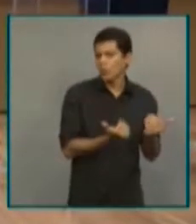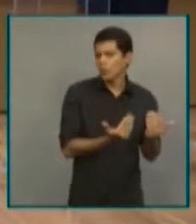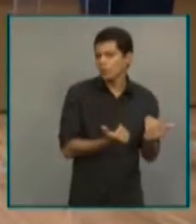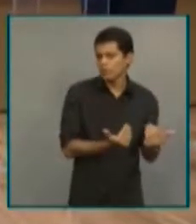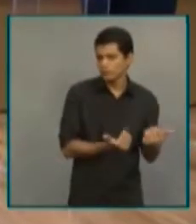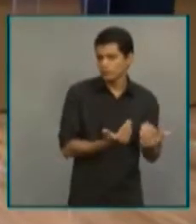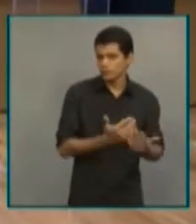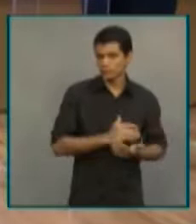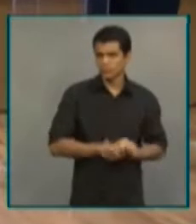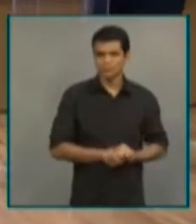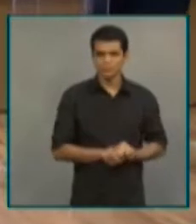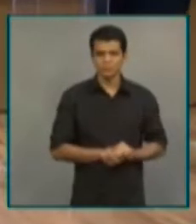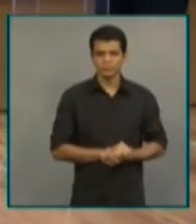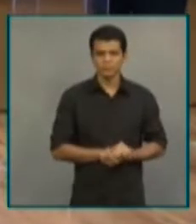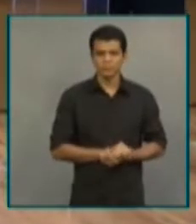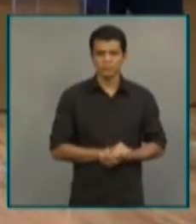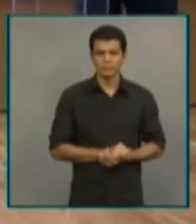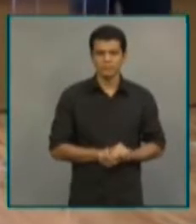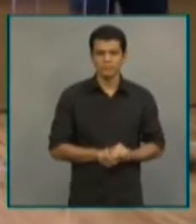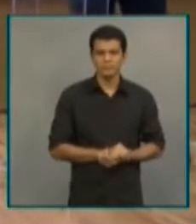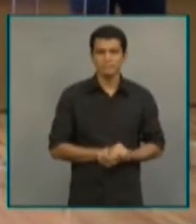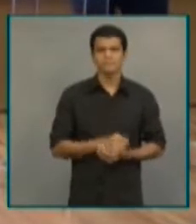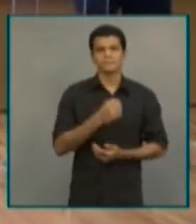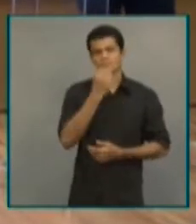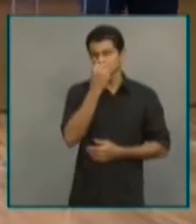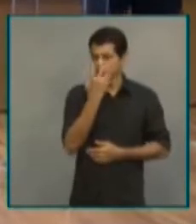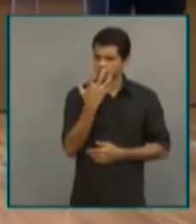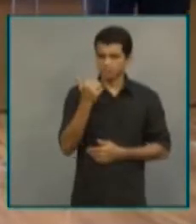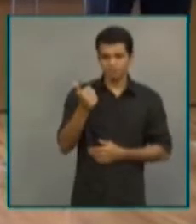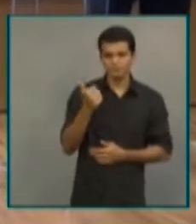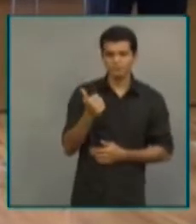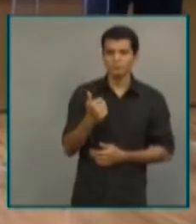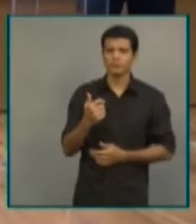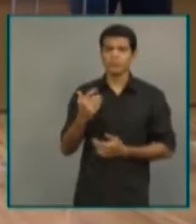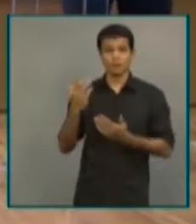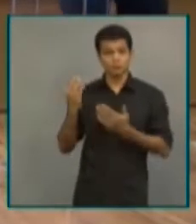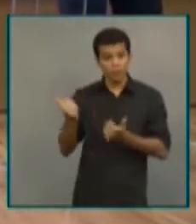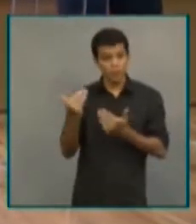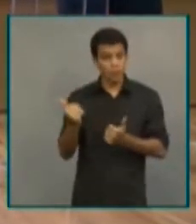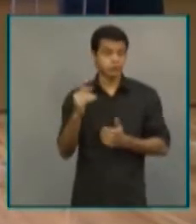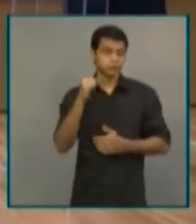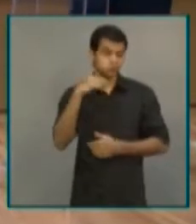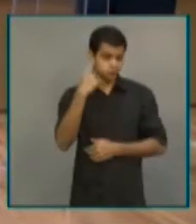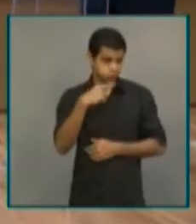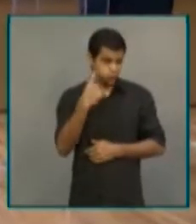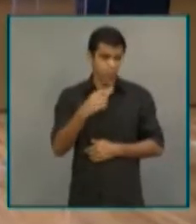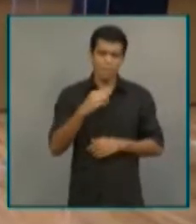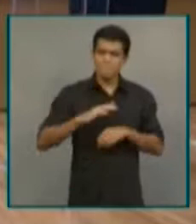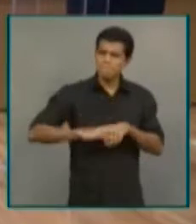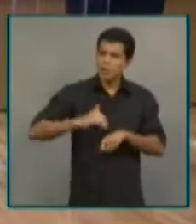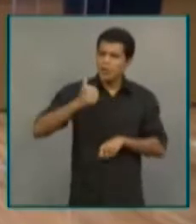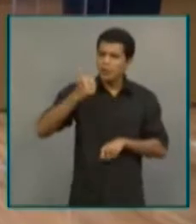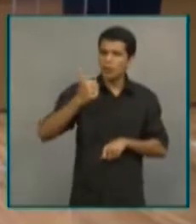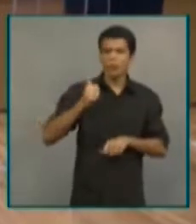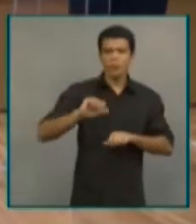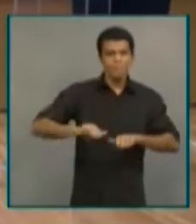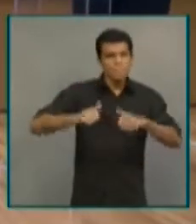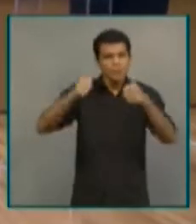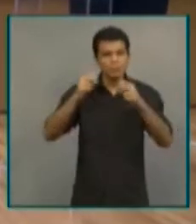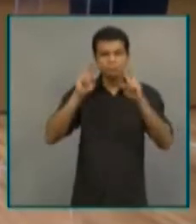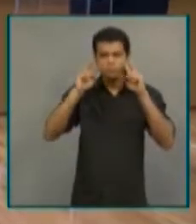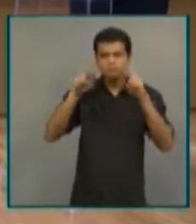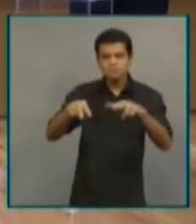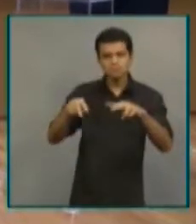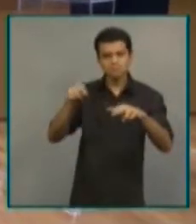Posso responder? Um minuto e meio. Muito bem. A jovem advocacia merece um olhar específico. Eu, que